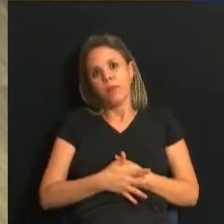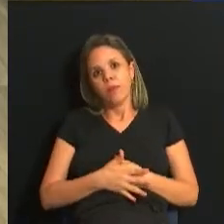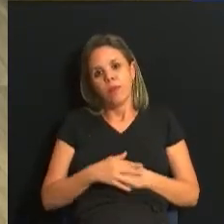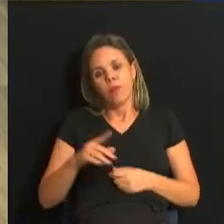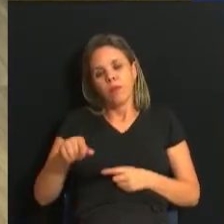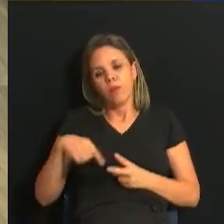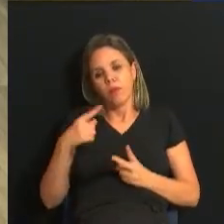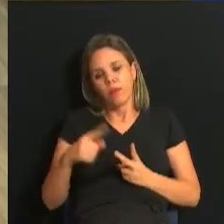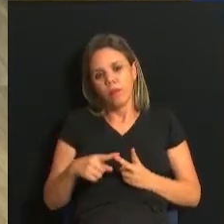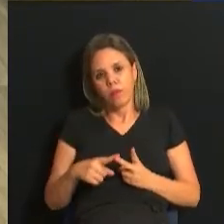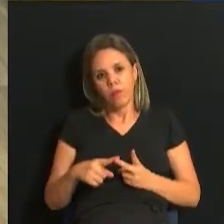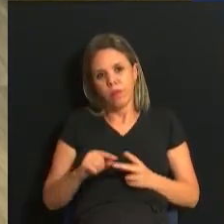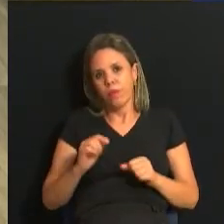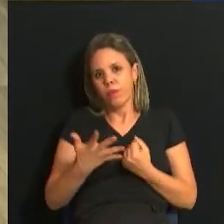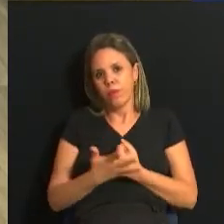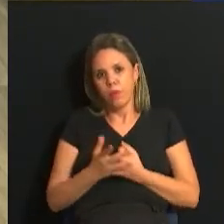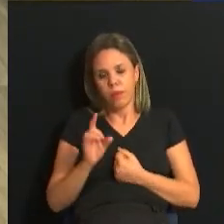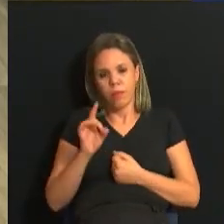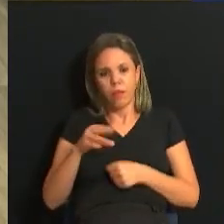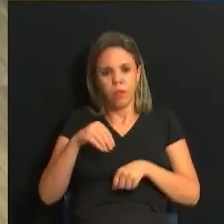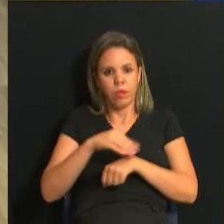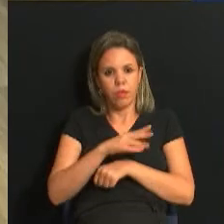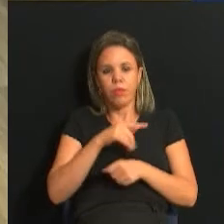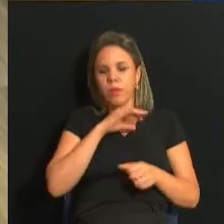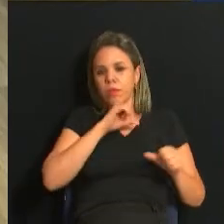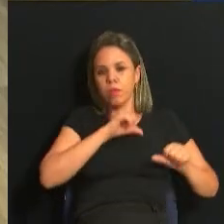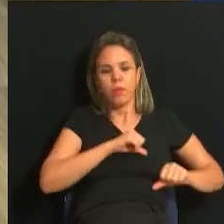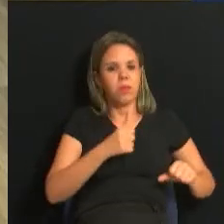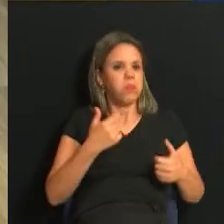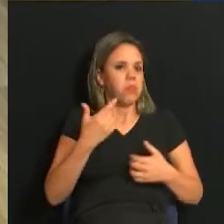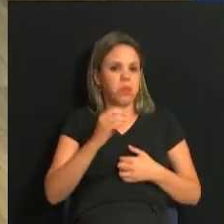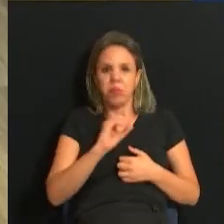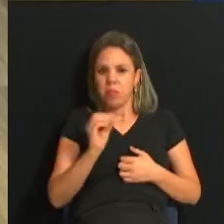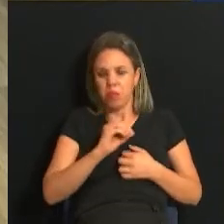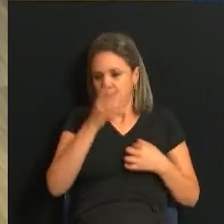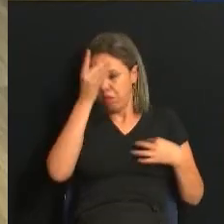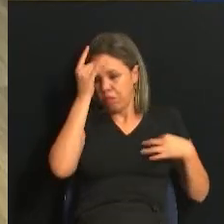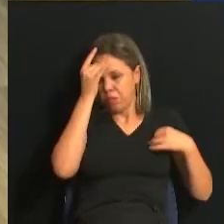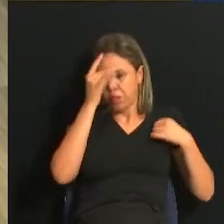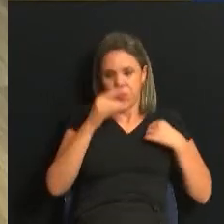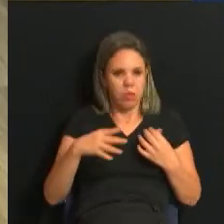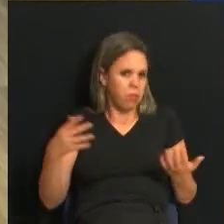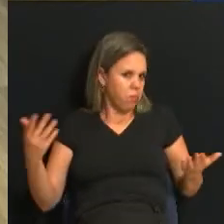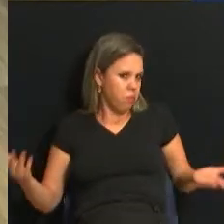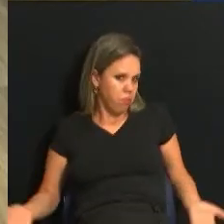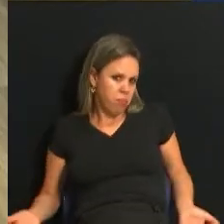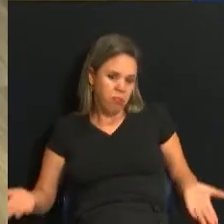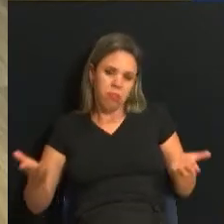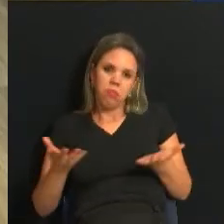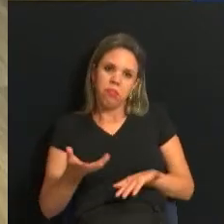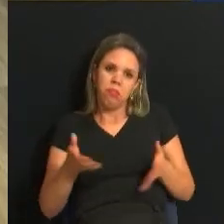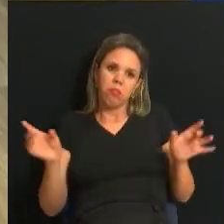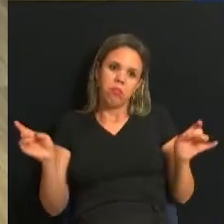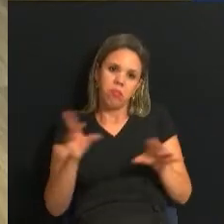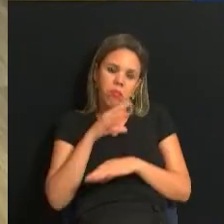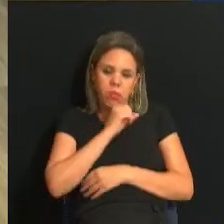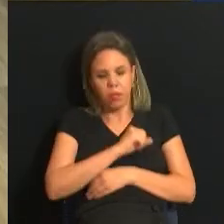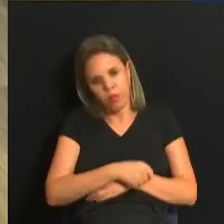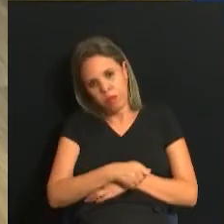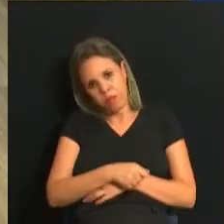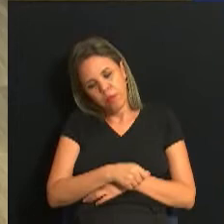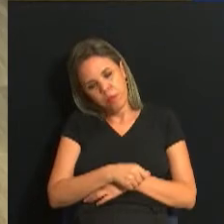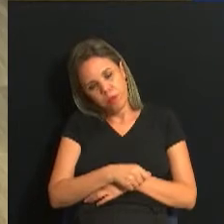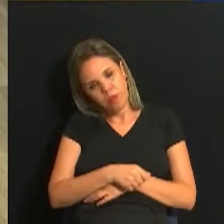outro a pandemia ela só trouxe coisa ruim, não tem absolutamente nada para a gente aprender, quero que acabe o quanto antes para